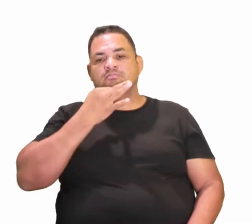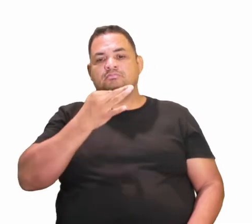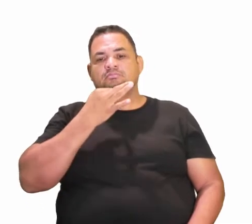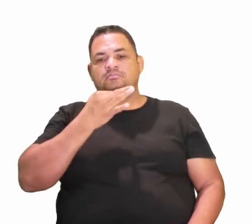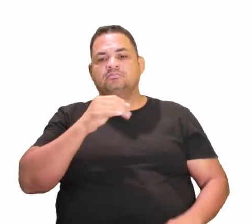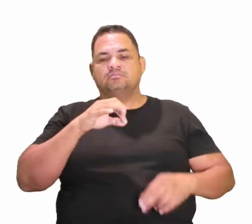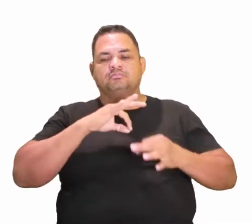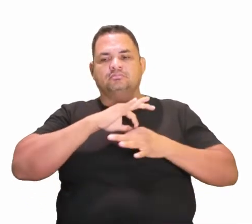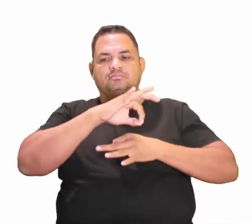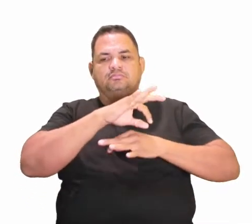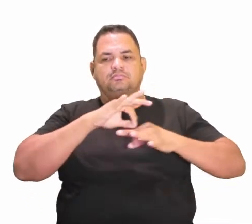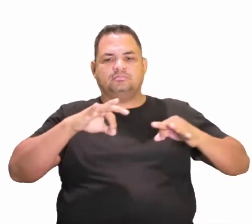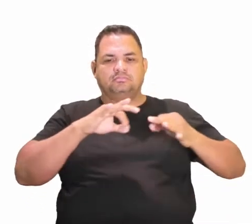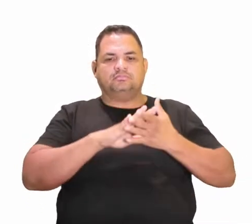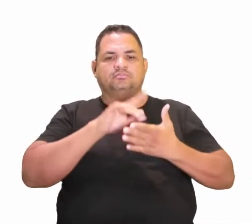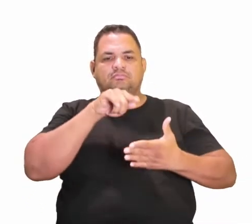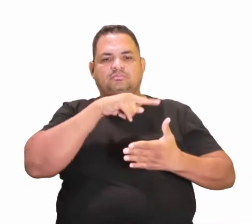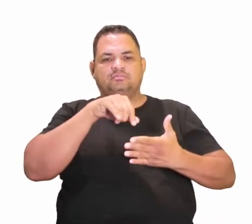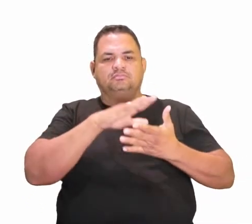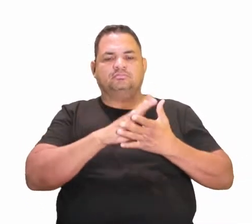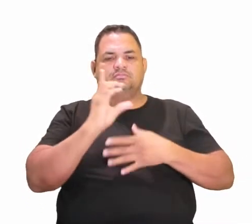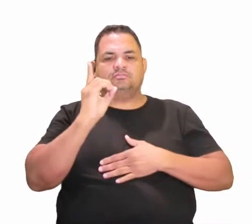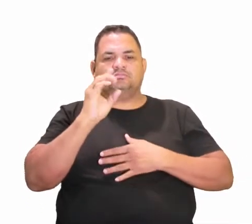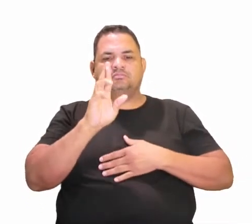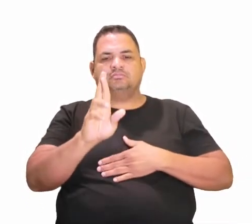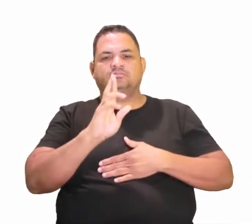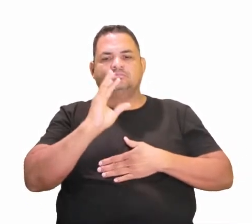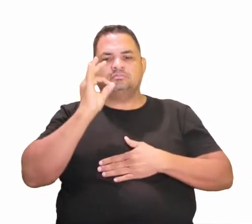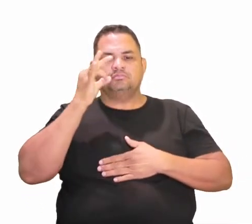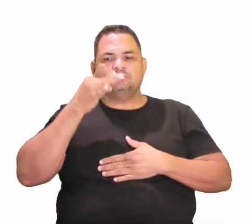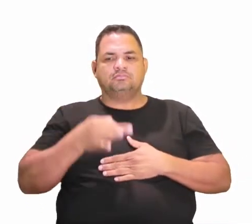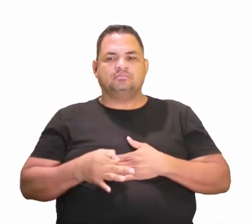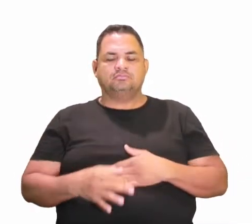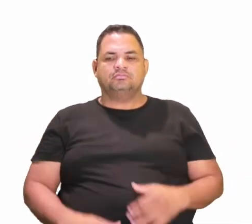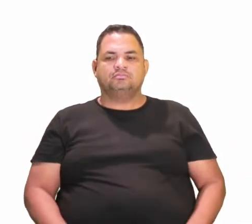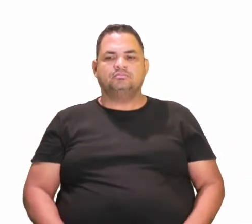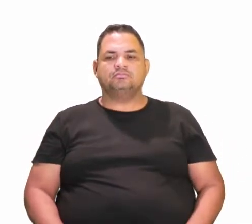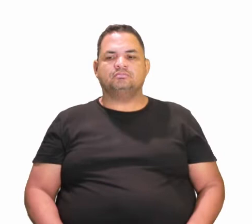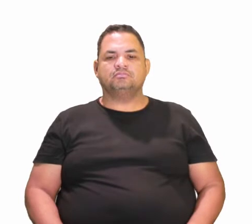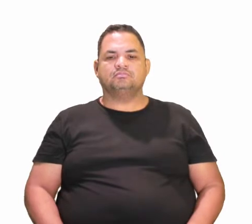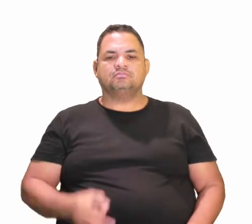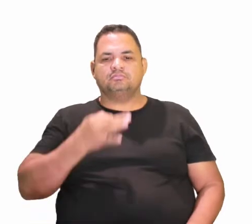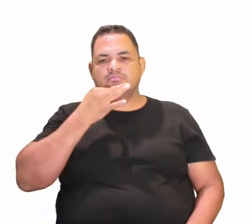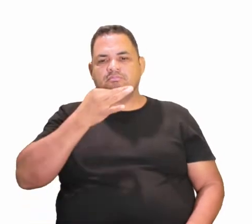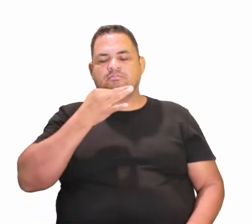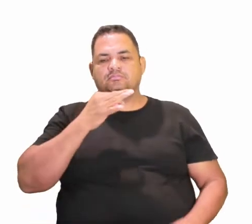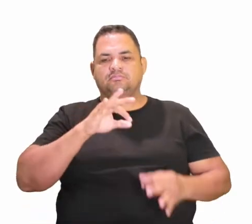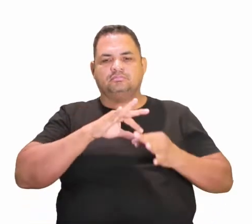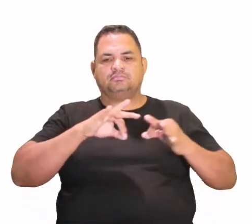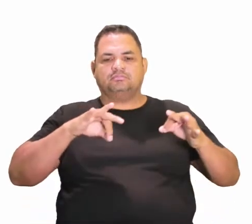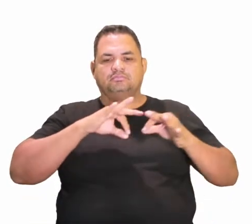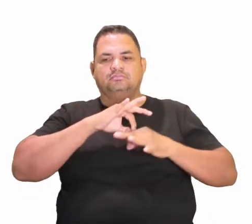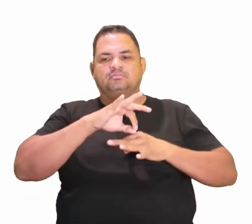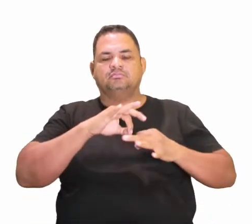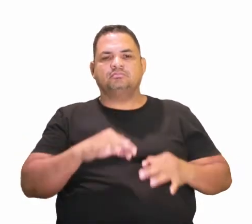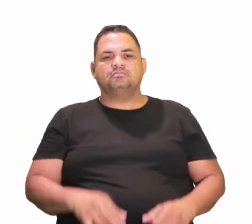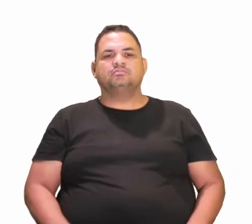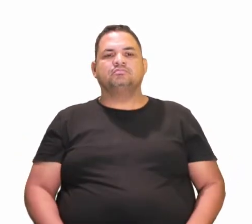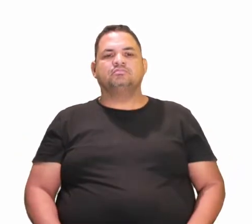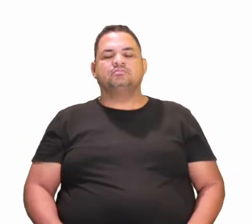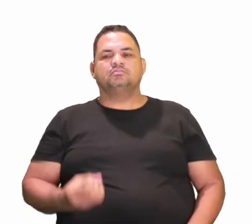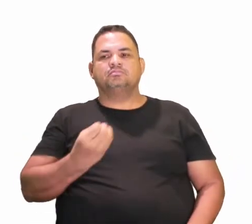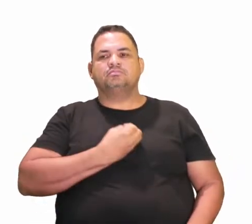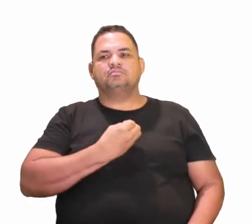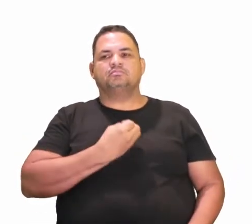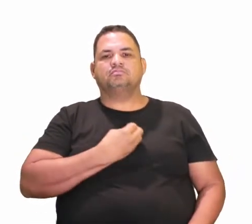de presentes Então quem marcou a letra D Esta é a resposta correta sugestões de presentes vamos